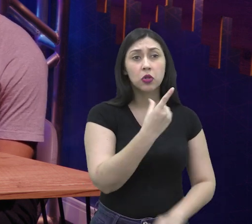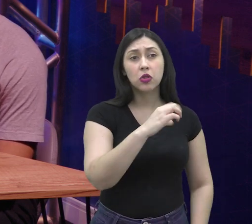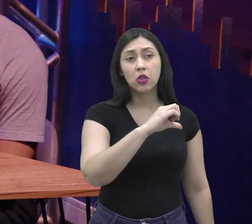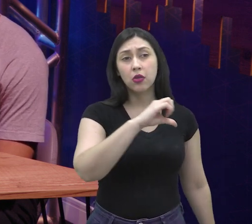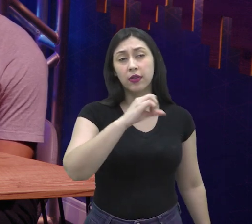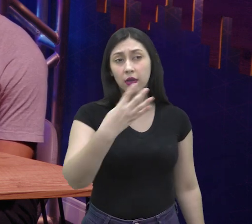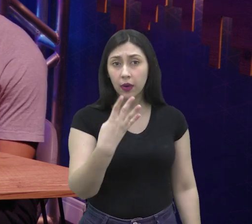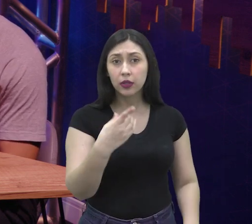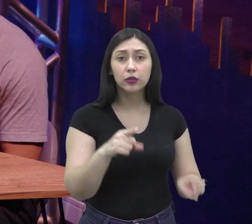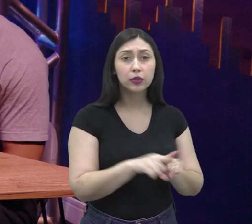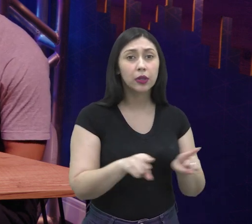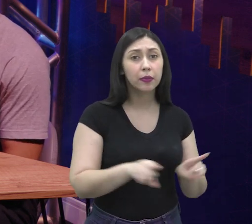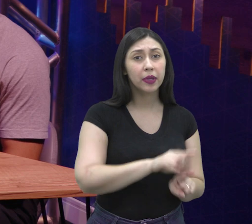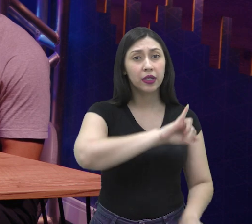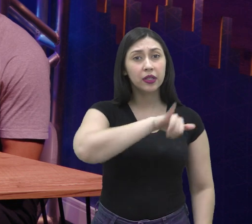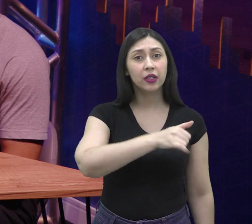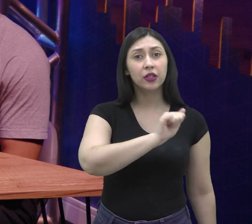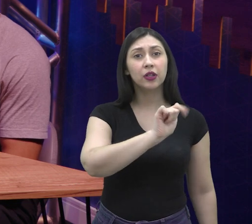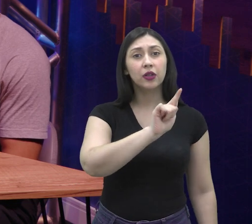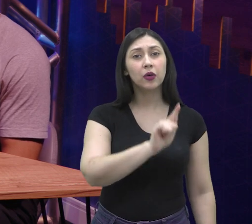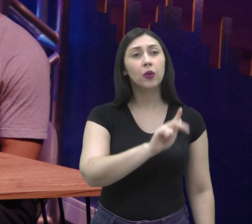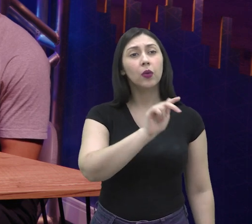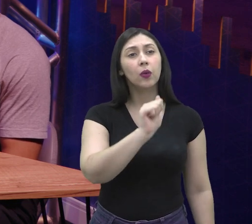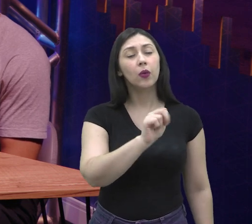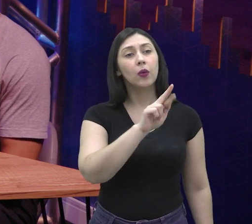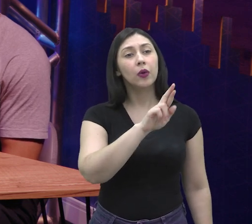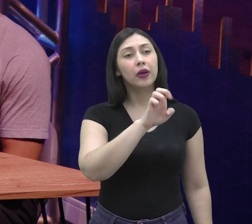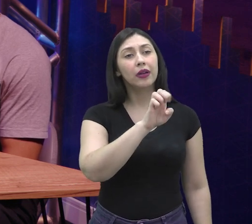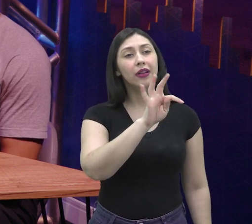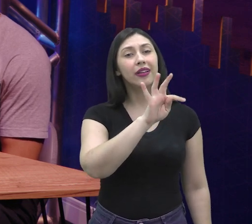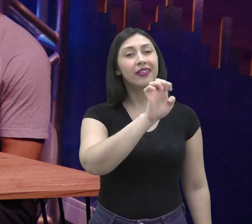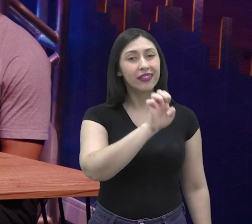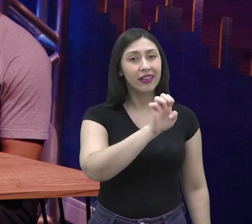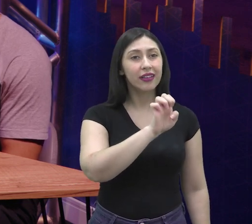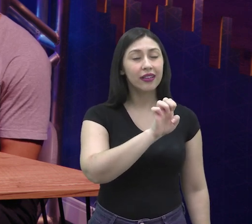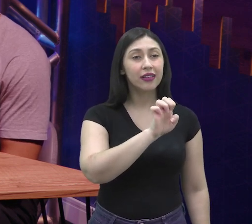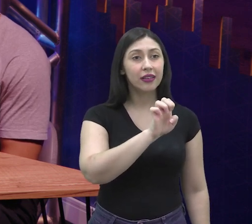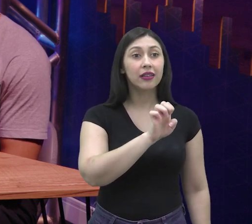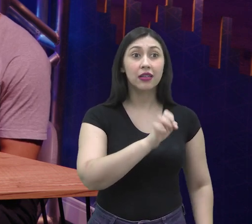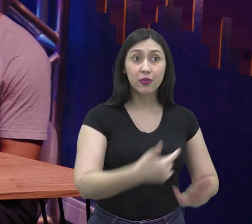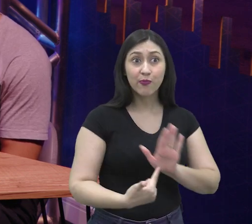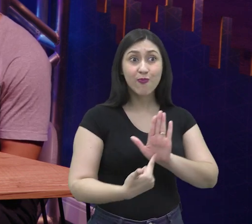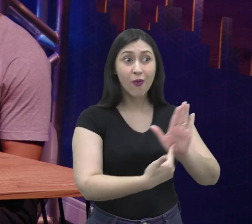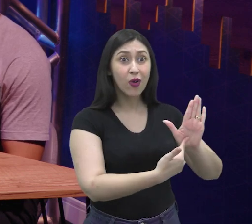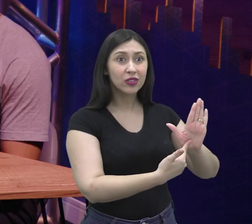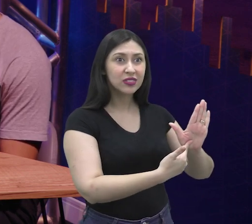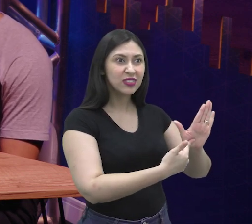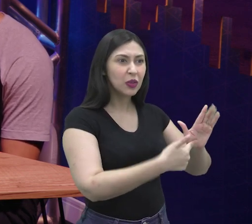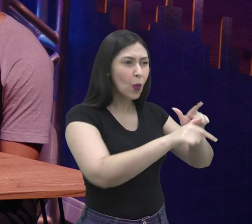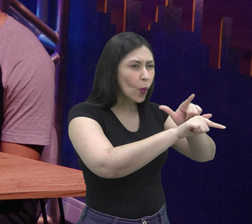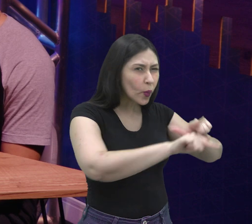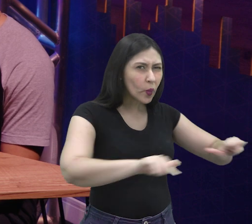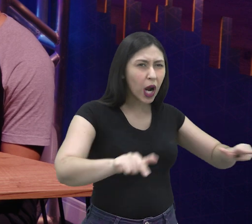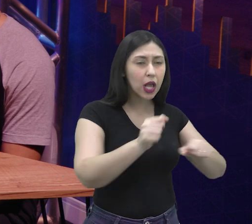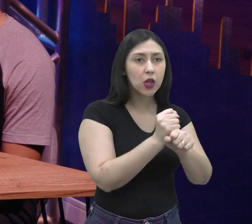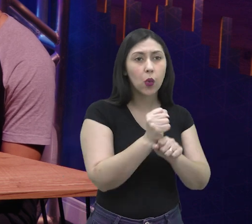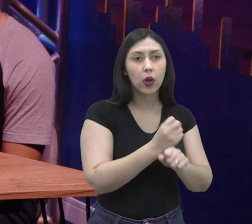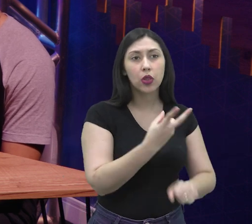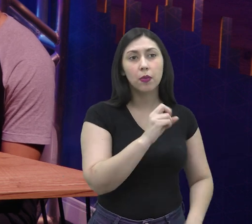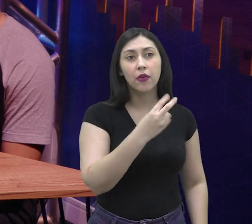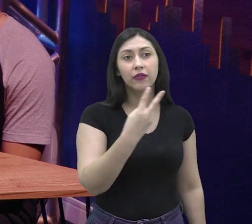1994, a gente também tem a Jaguareté, a Vá Pantanal em Chamas, que fala então, né, da devastação que aconteceu no Pantanal no ano